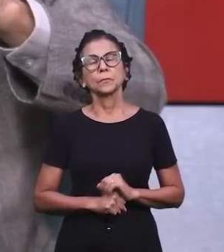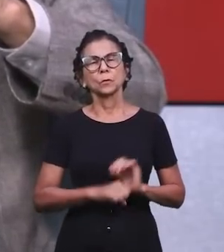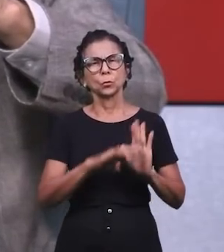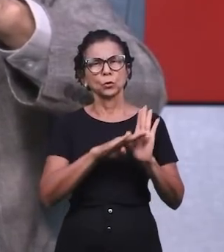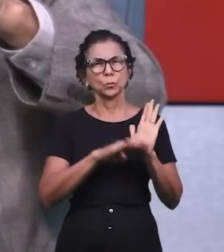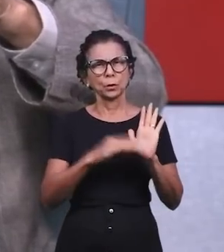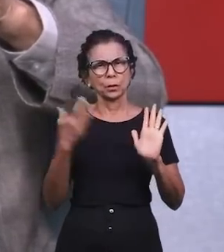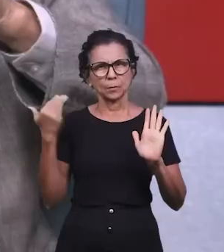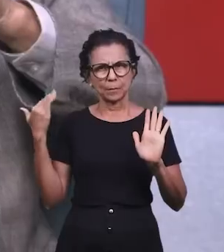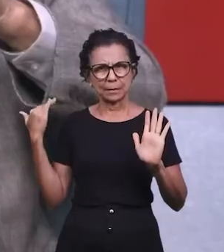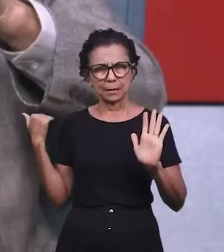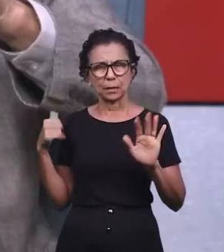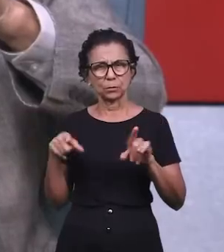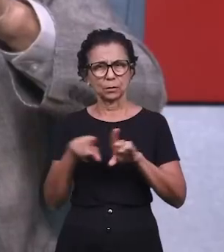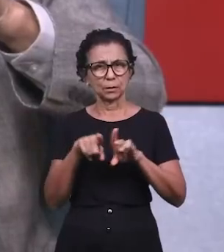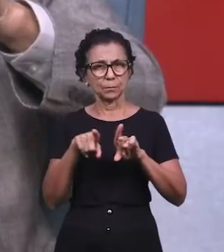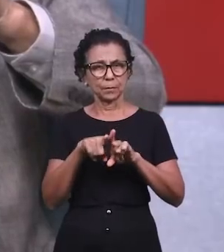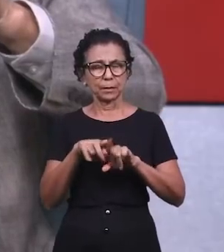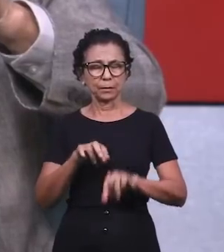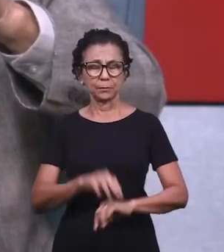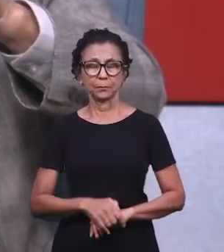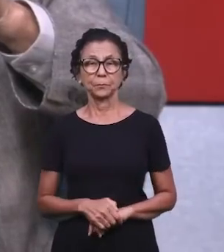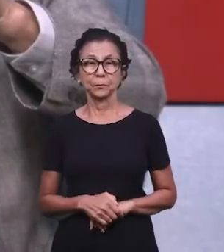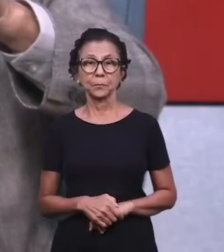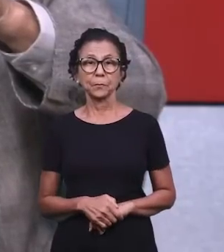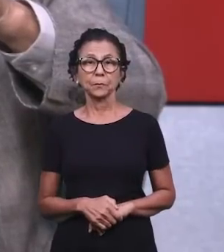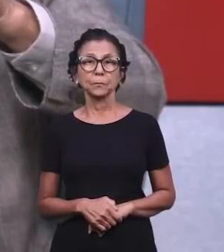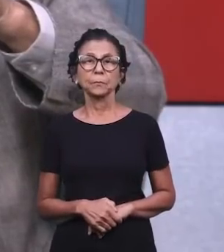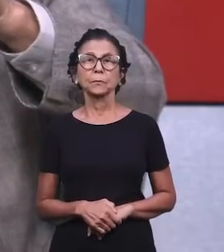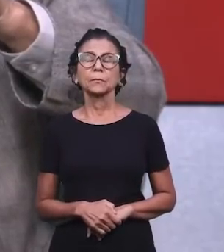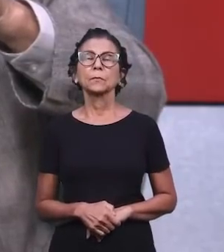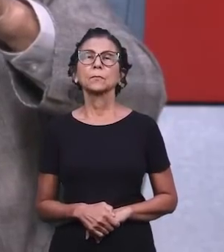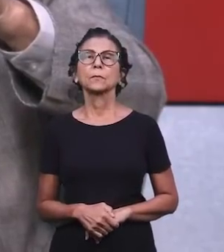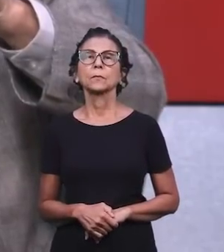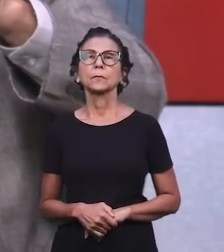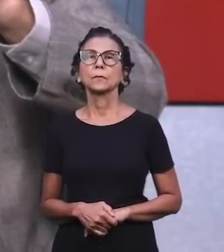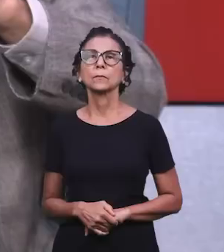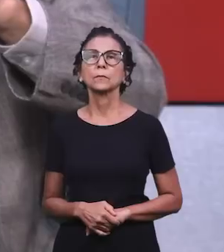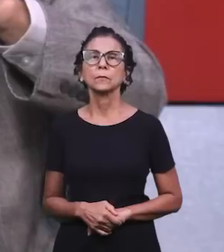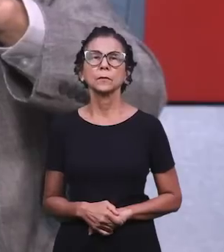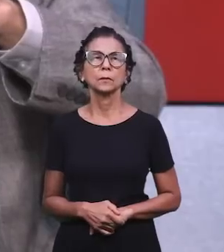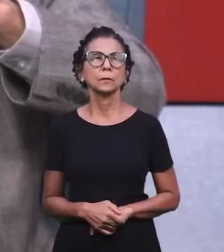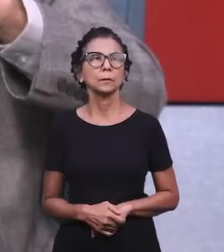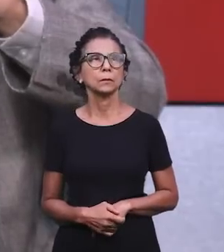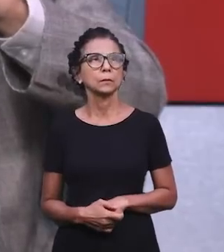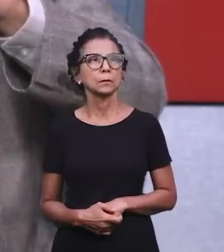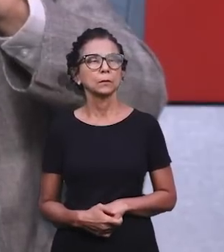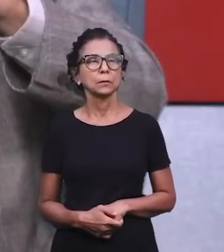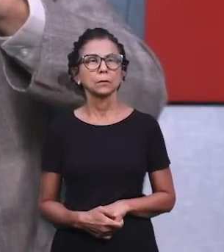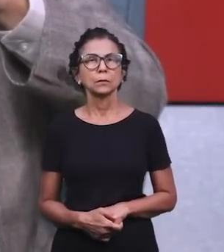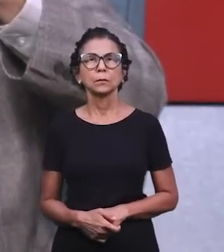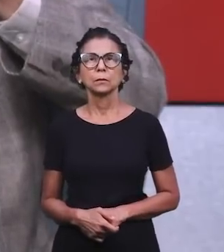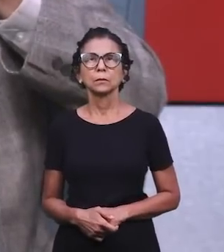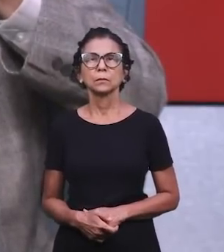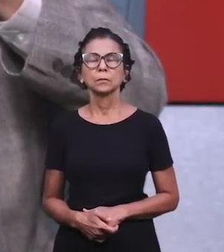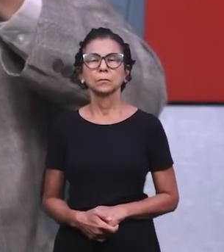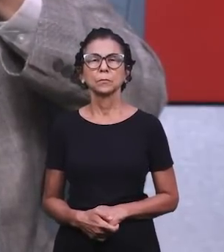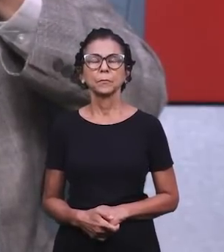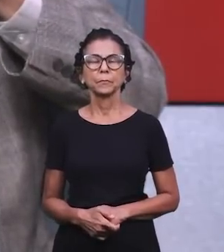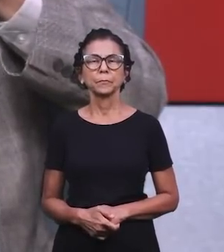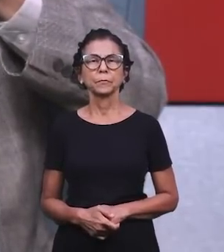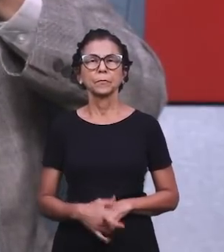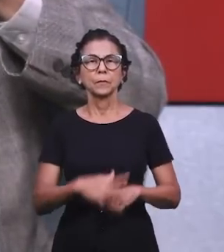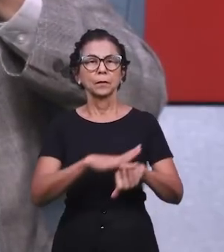da igreja, assim como nos outros episódios, a cura tem um objetivo.